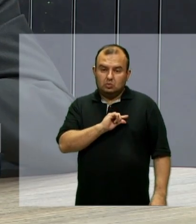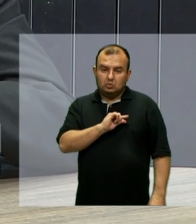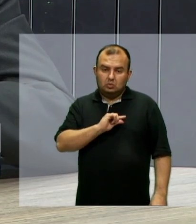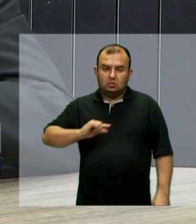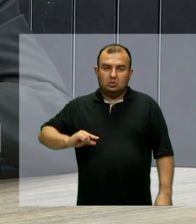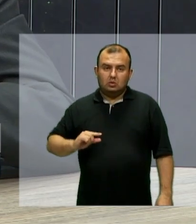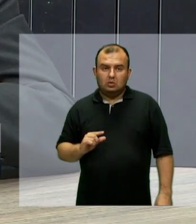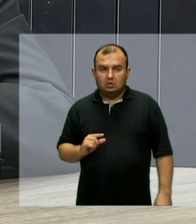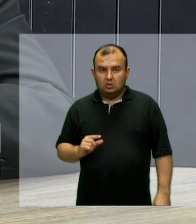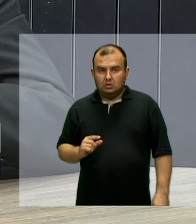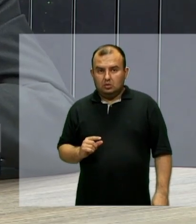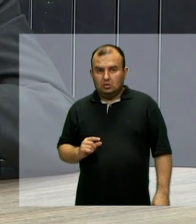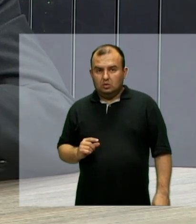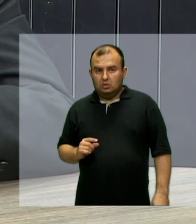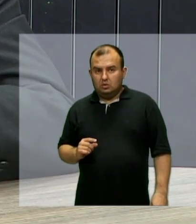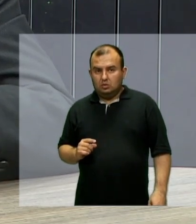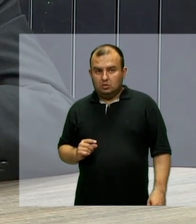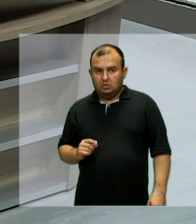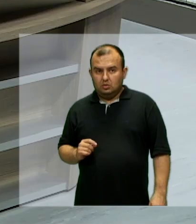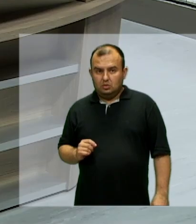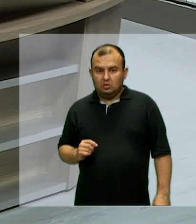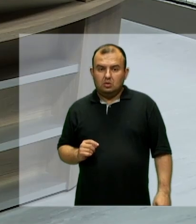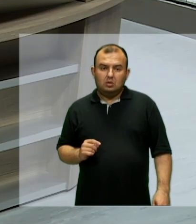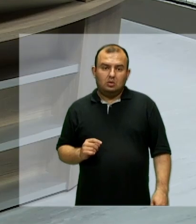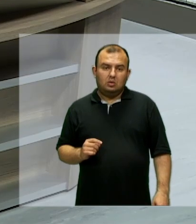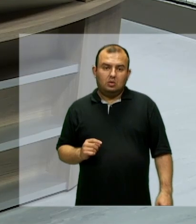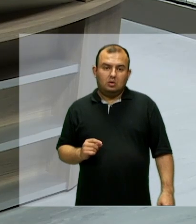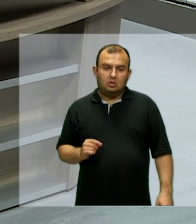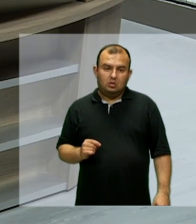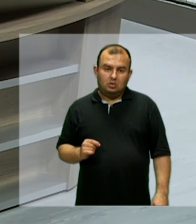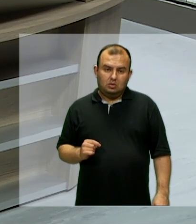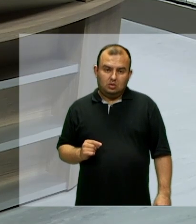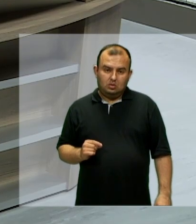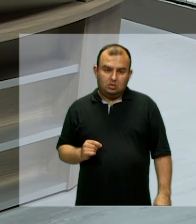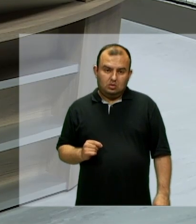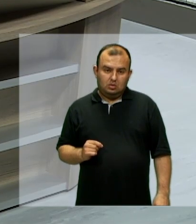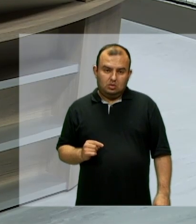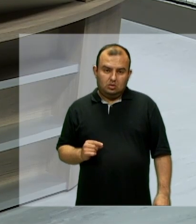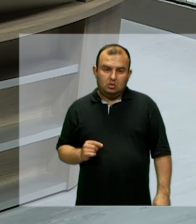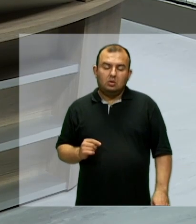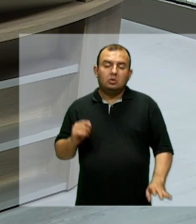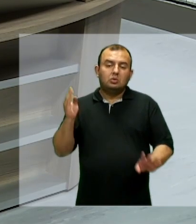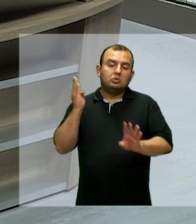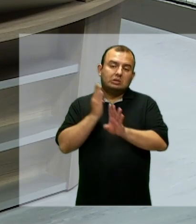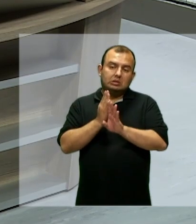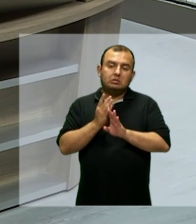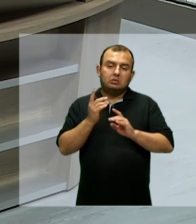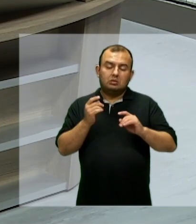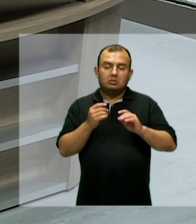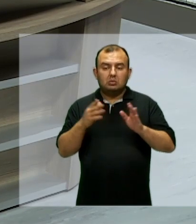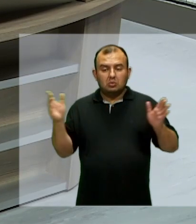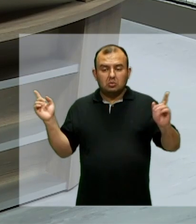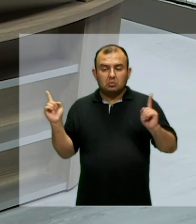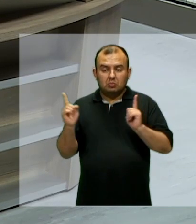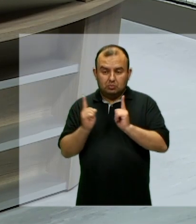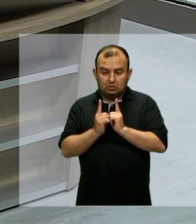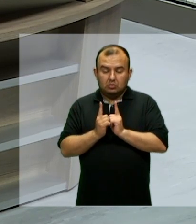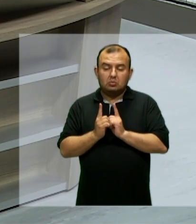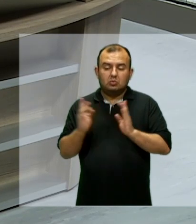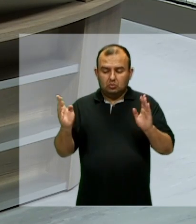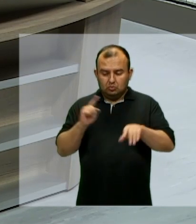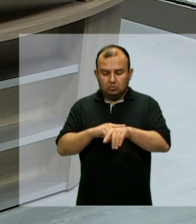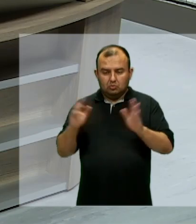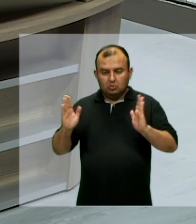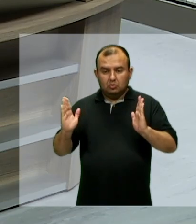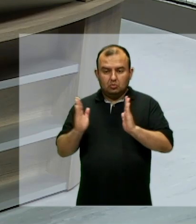muito... A redução do tamanho do tumor em relação ao tempo que ele foi diagnosticado. Isso, que as pacientes começaram... Então, a gente começou a ver